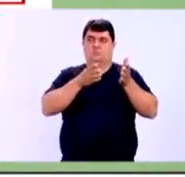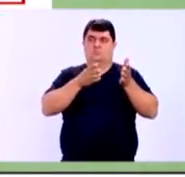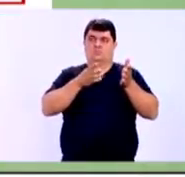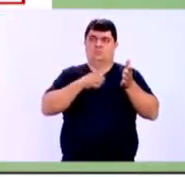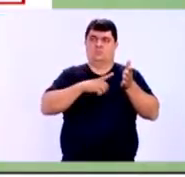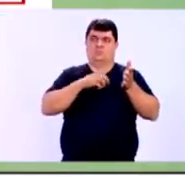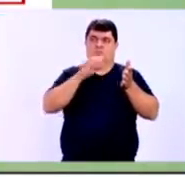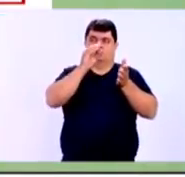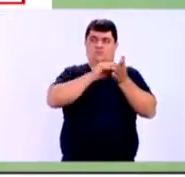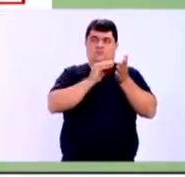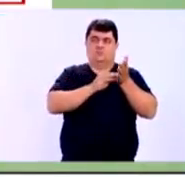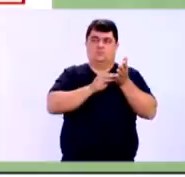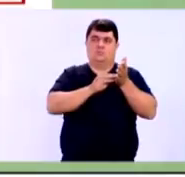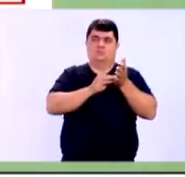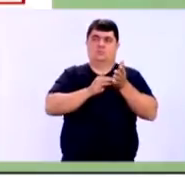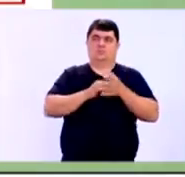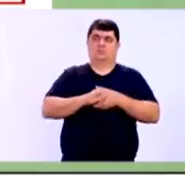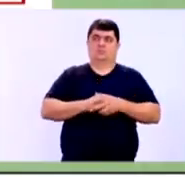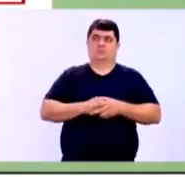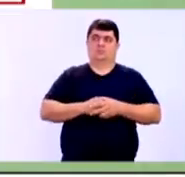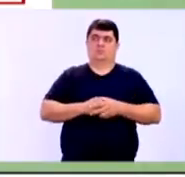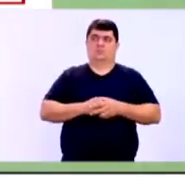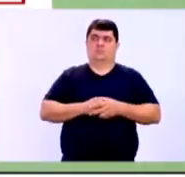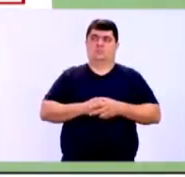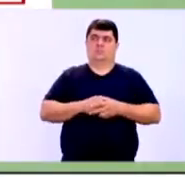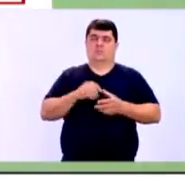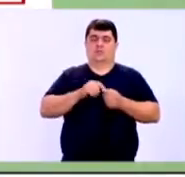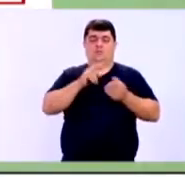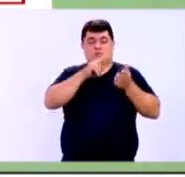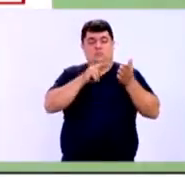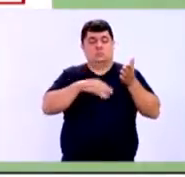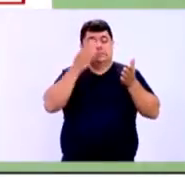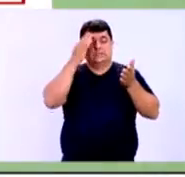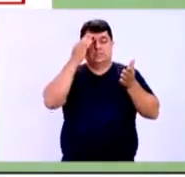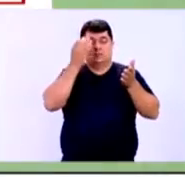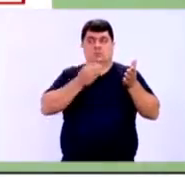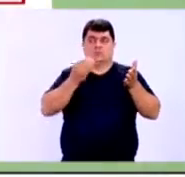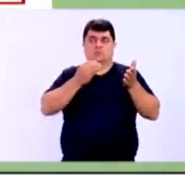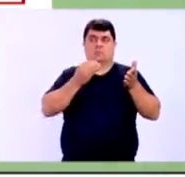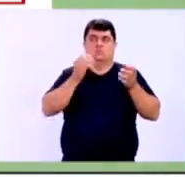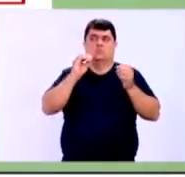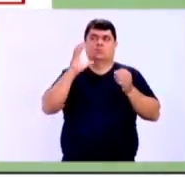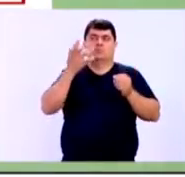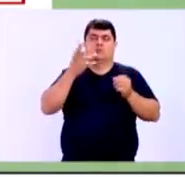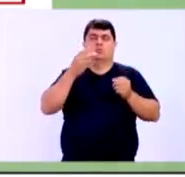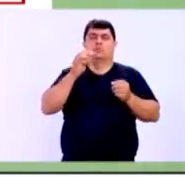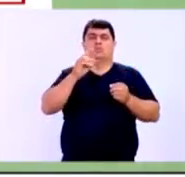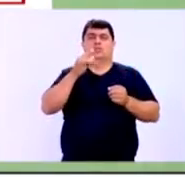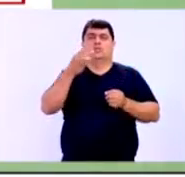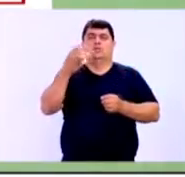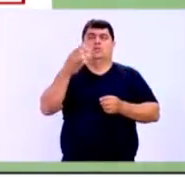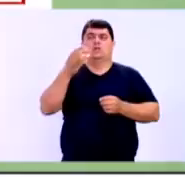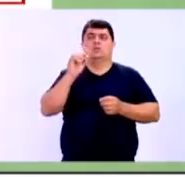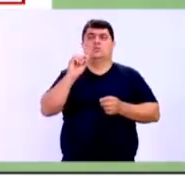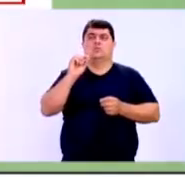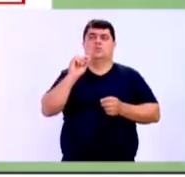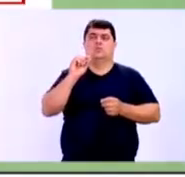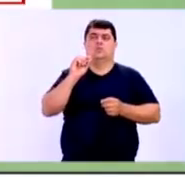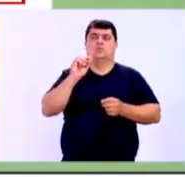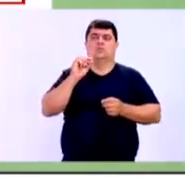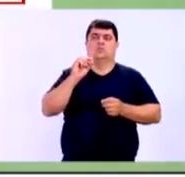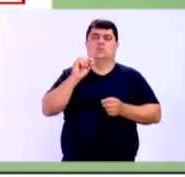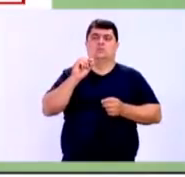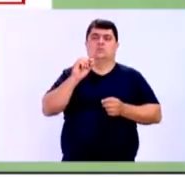já foi lançada, mas vamos fazer a leitura dela. O que aconteceu no dia 3? No